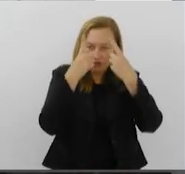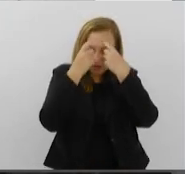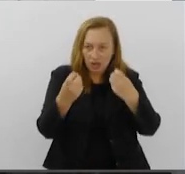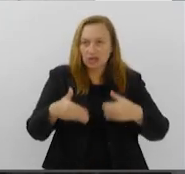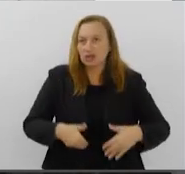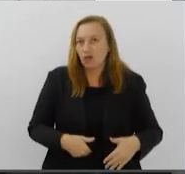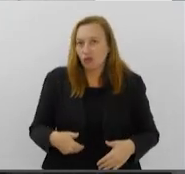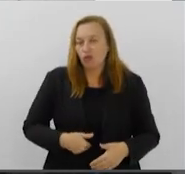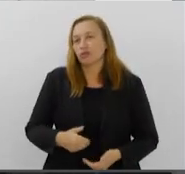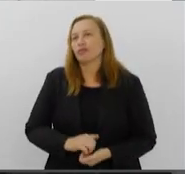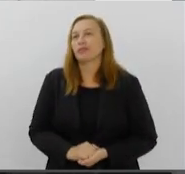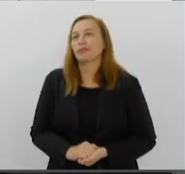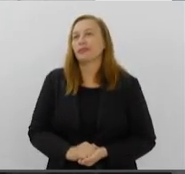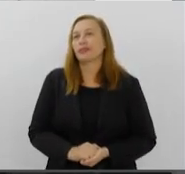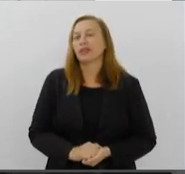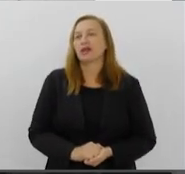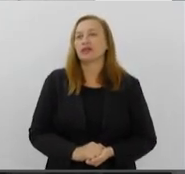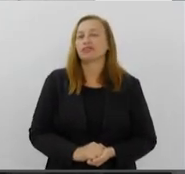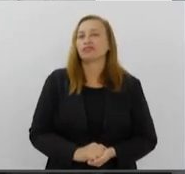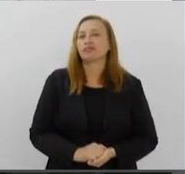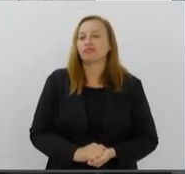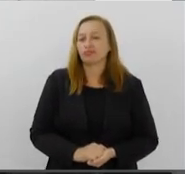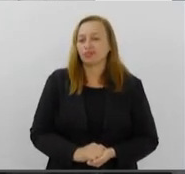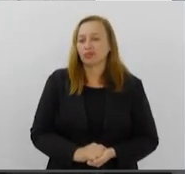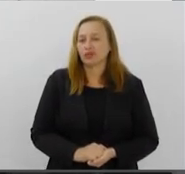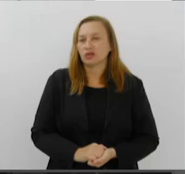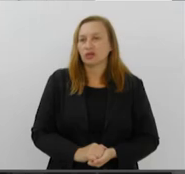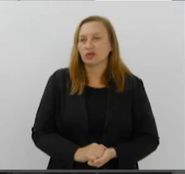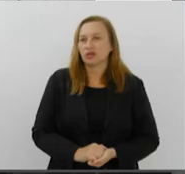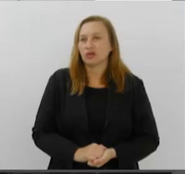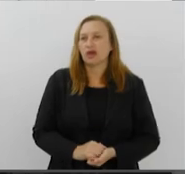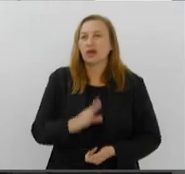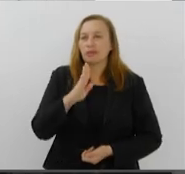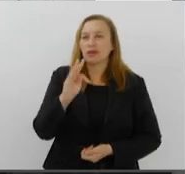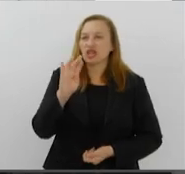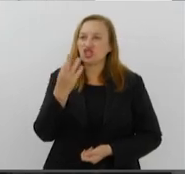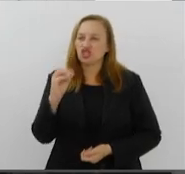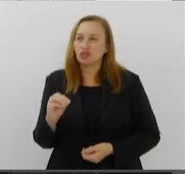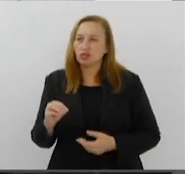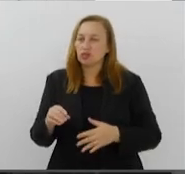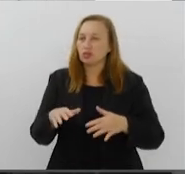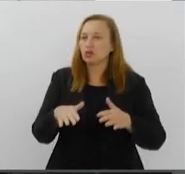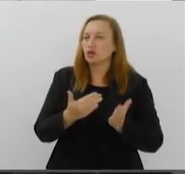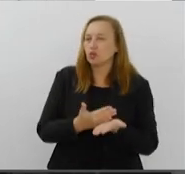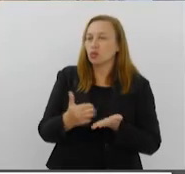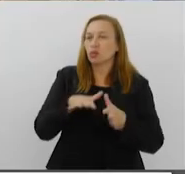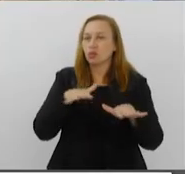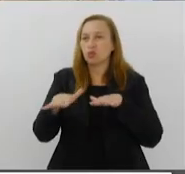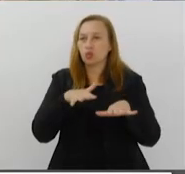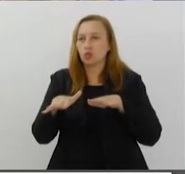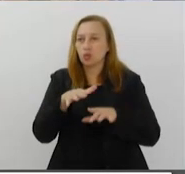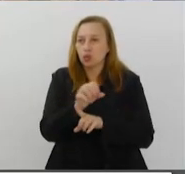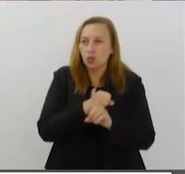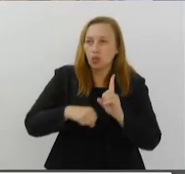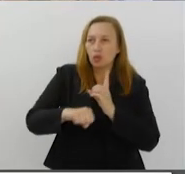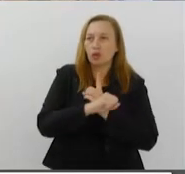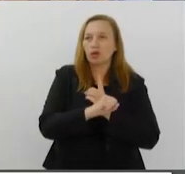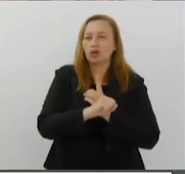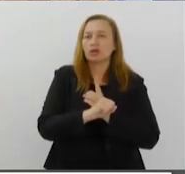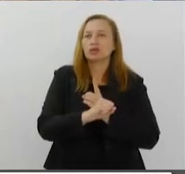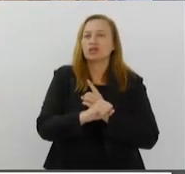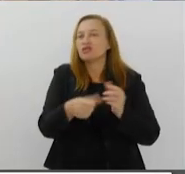fome. E, através disso, Betinho deu início a uma mobilização social que